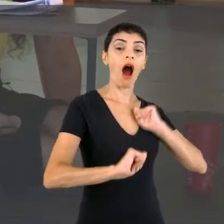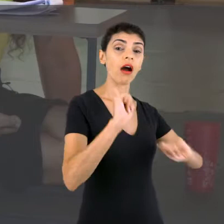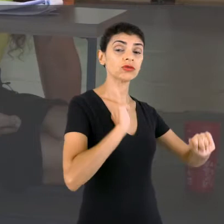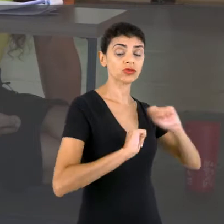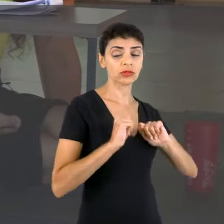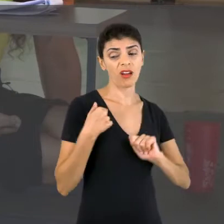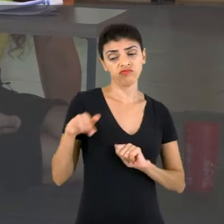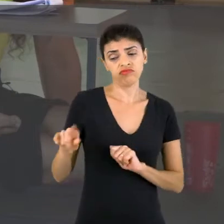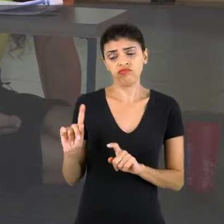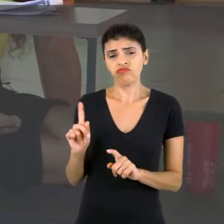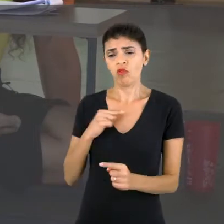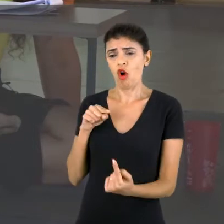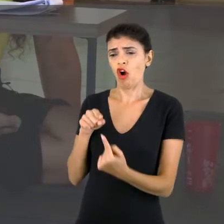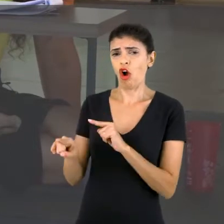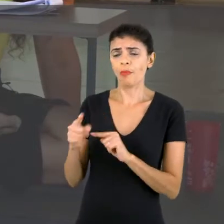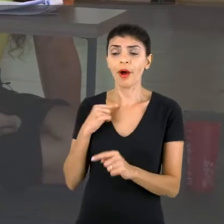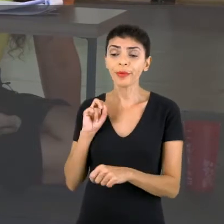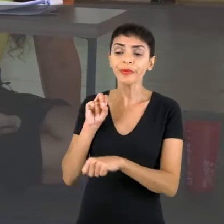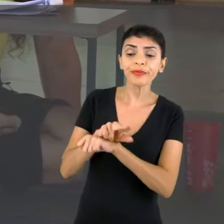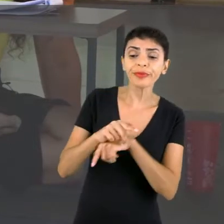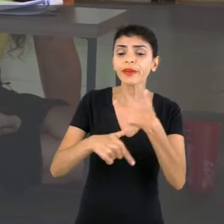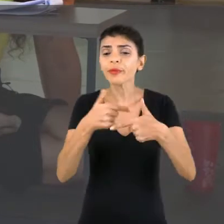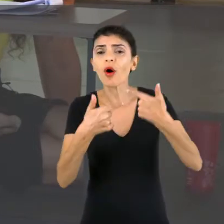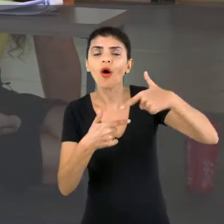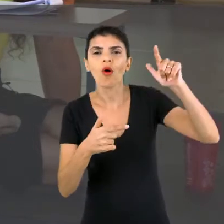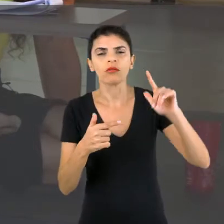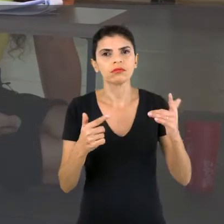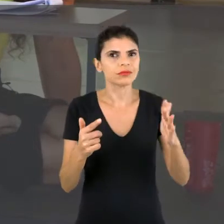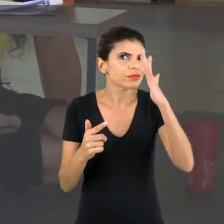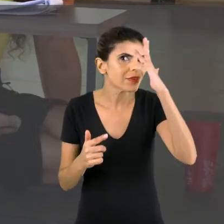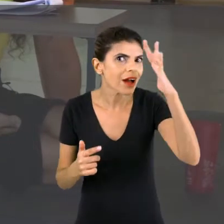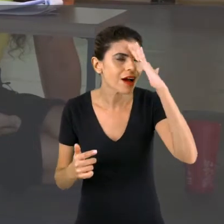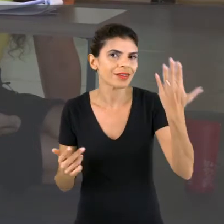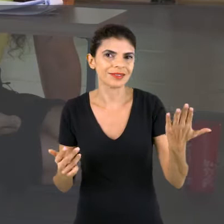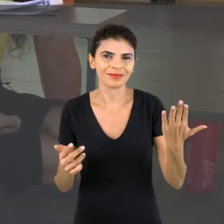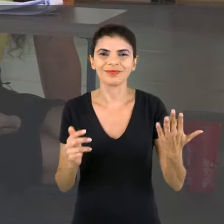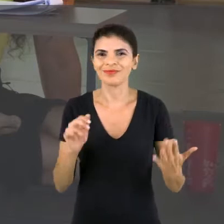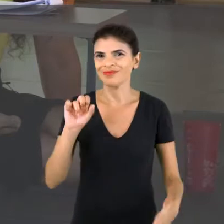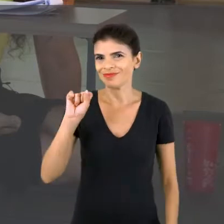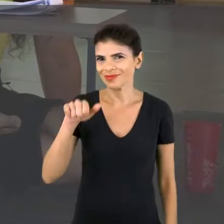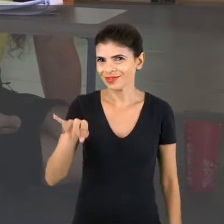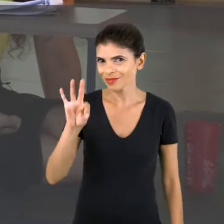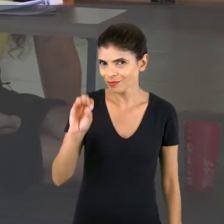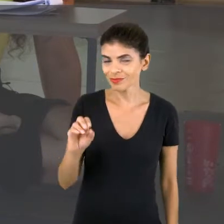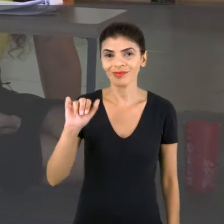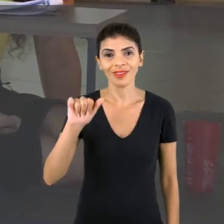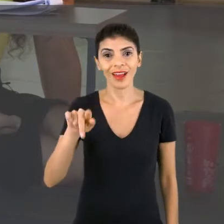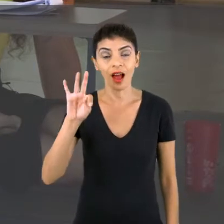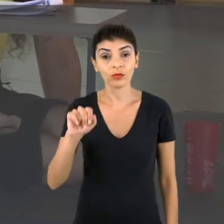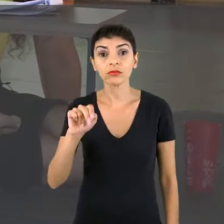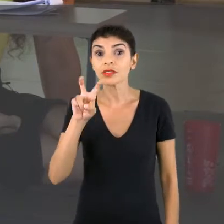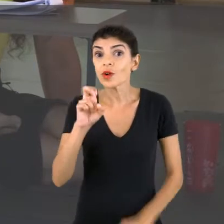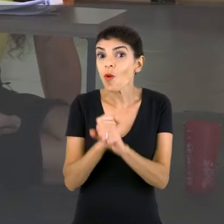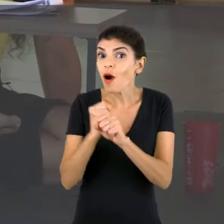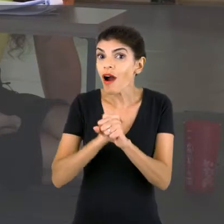trabalho, eu sou artista, mas esse trabalho eu fico de fora e no próximo eu entro. Então, imagina que, por exemplo, o Assalto Alto, que é o nosso último espetáculo, a gente